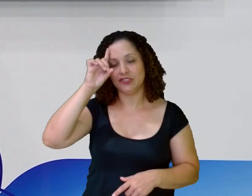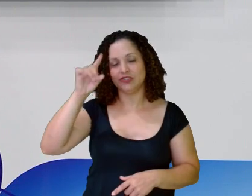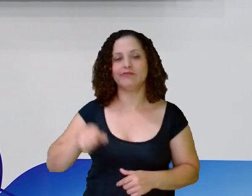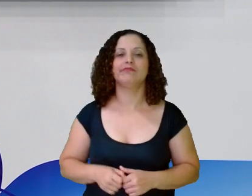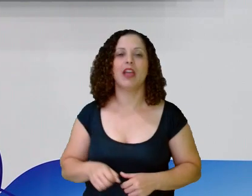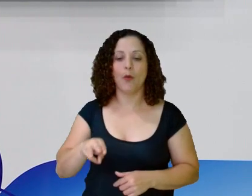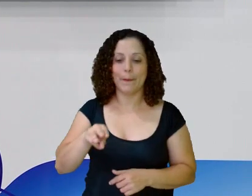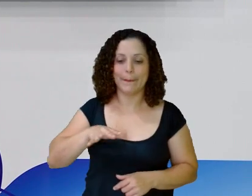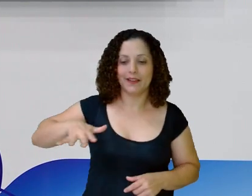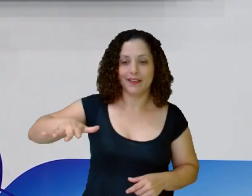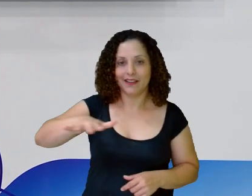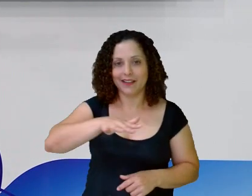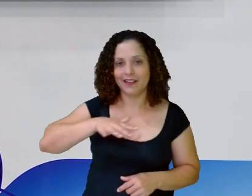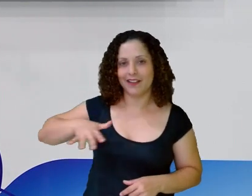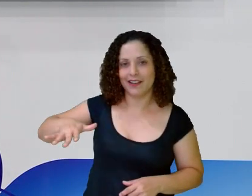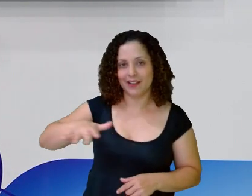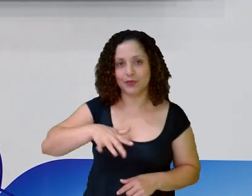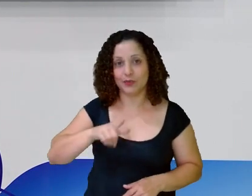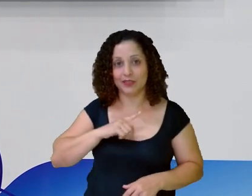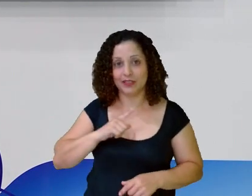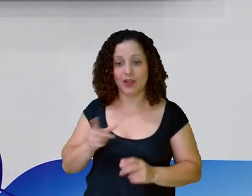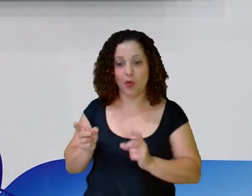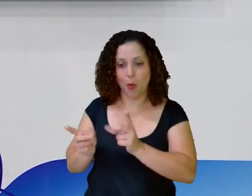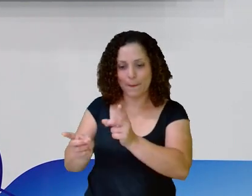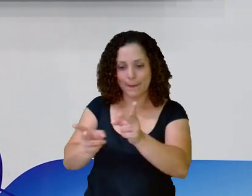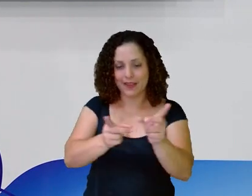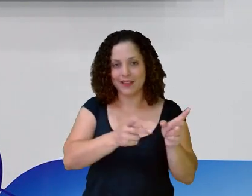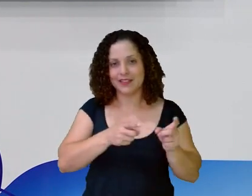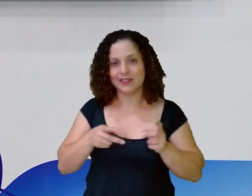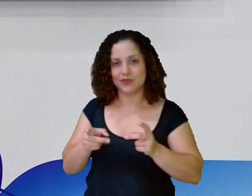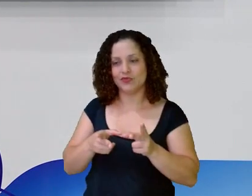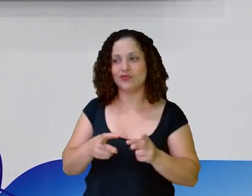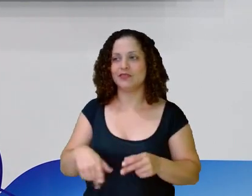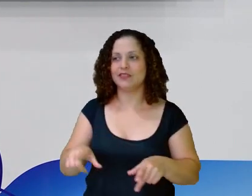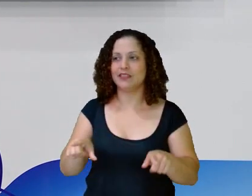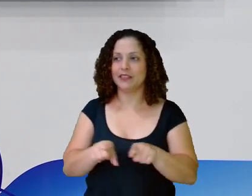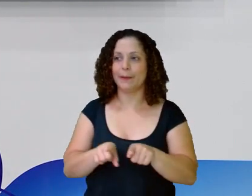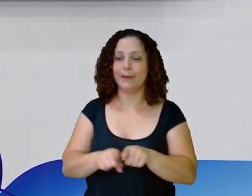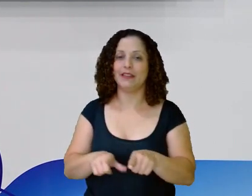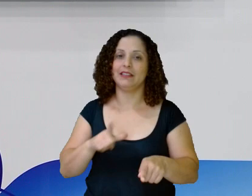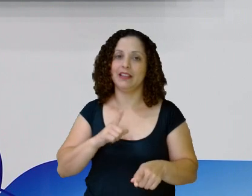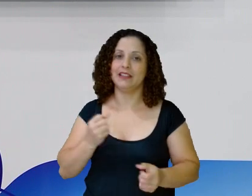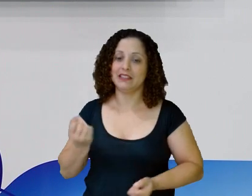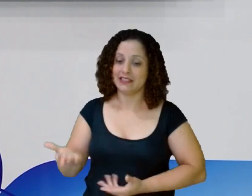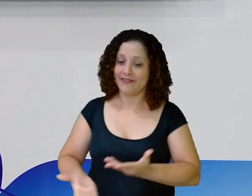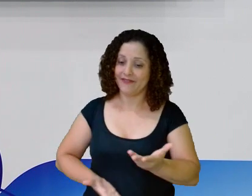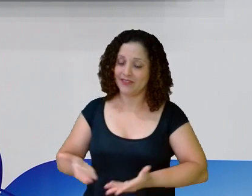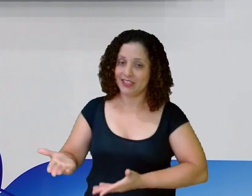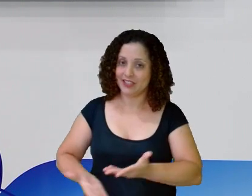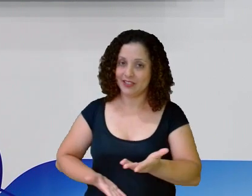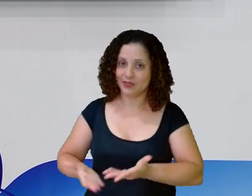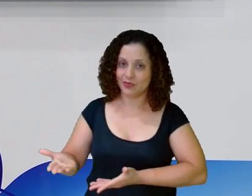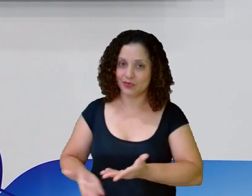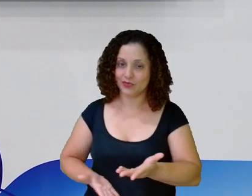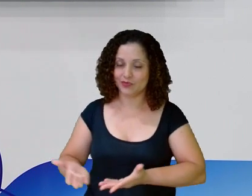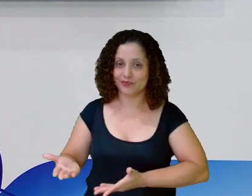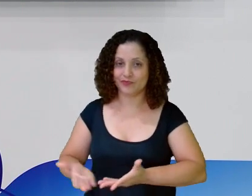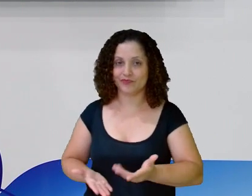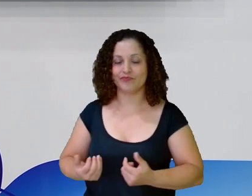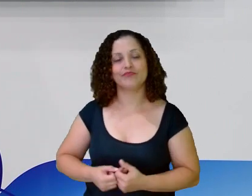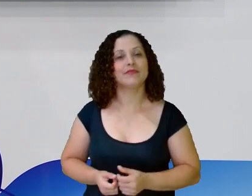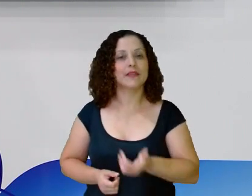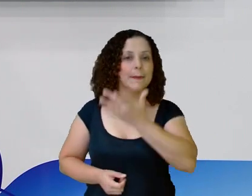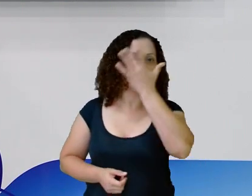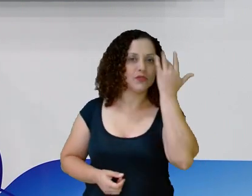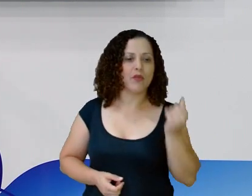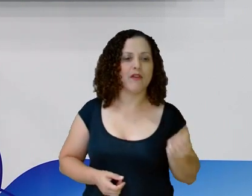mercado. E aí nós temos comércios. Mas além dos comércios, nós temos o serviço também. Porque da mesma forma, por exemplo, que uma pessoa